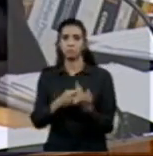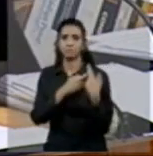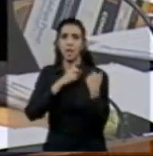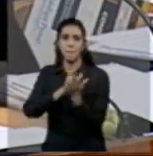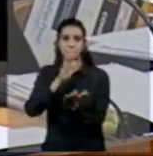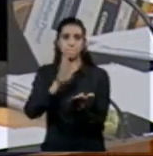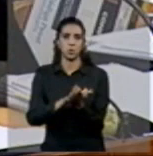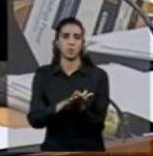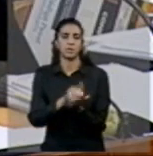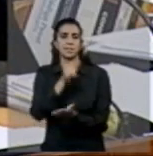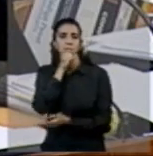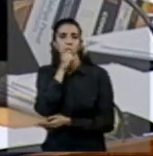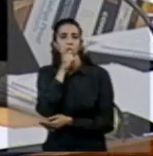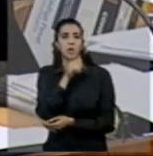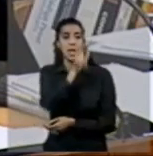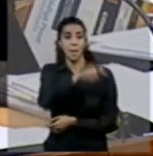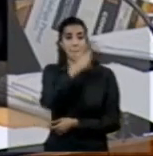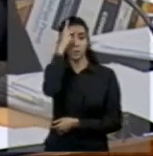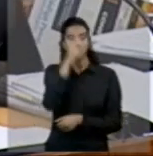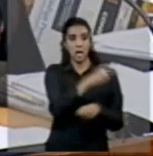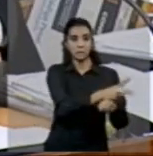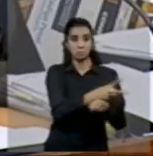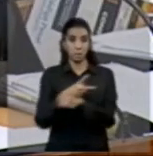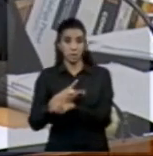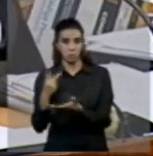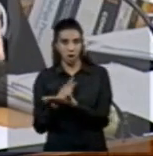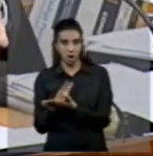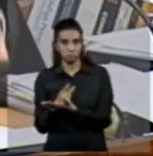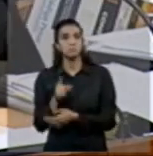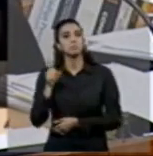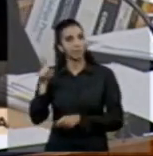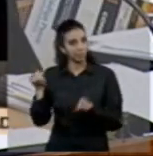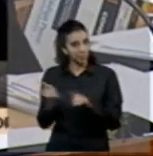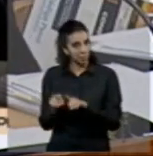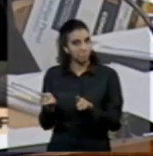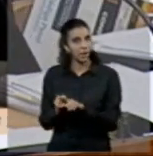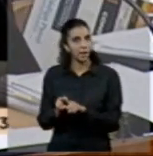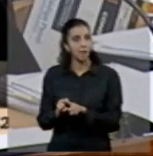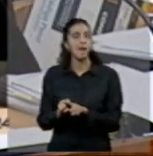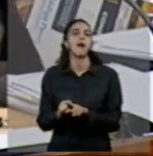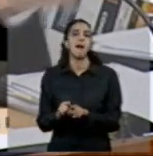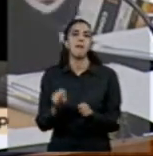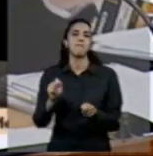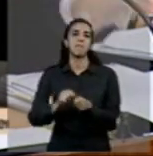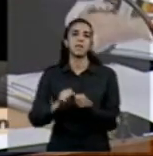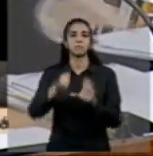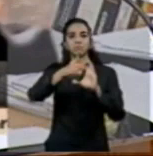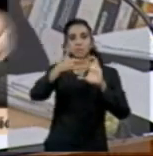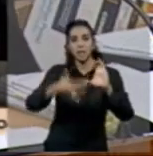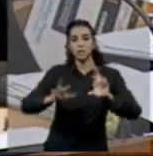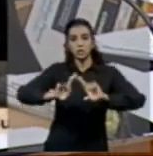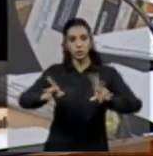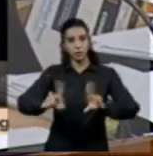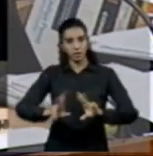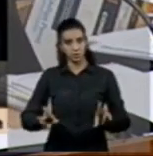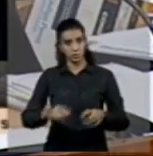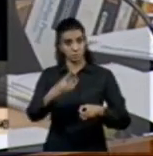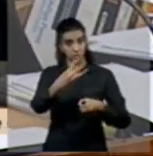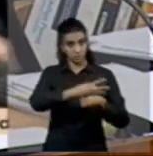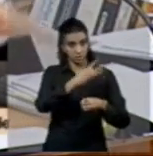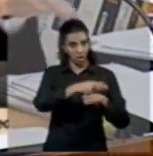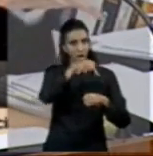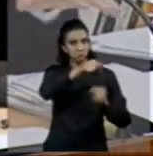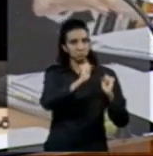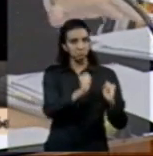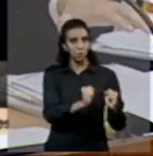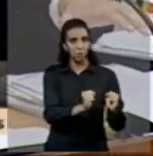chamado empréstimo ilícito de mão de obra, lá também se fez exatamente essa distinção. A terceirização é